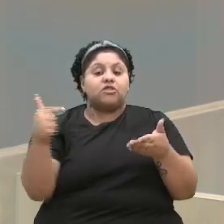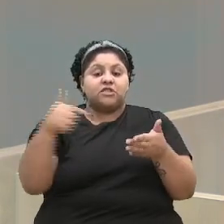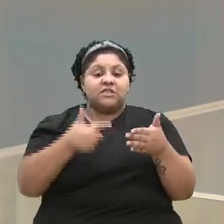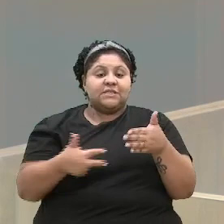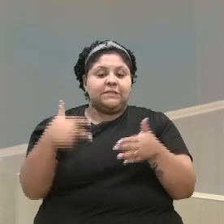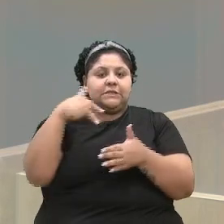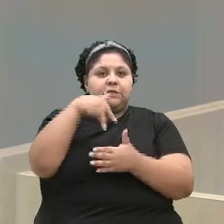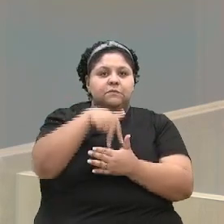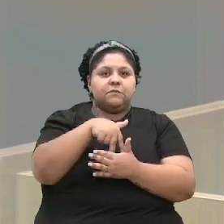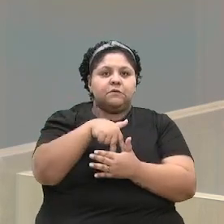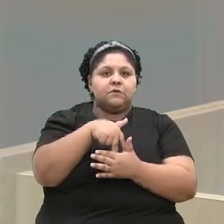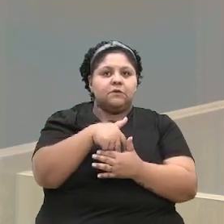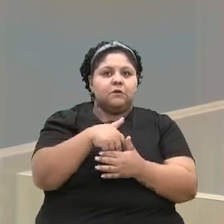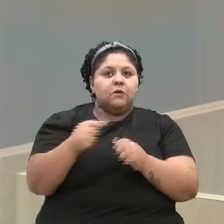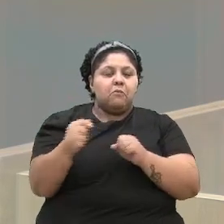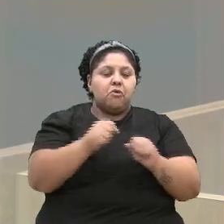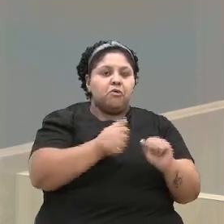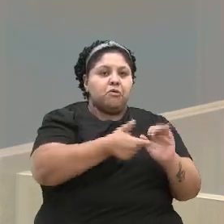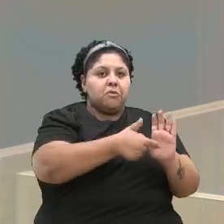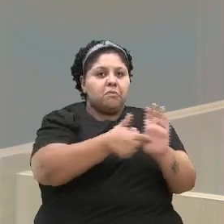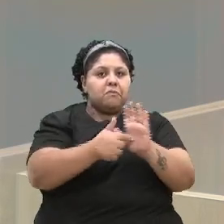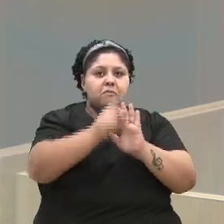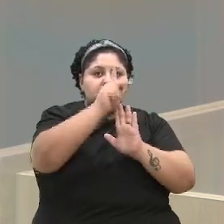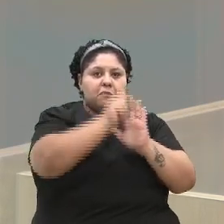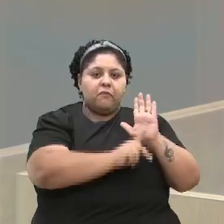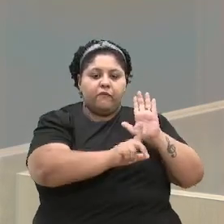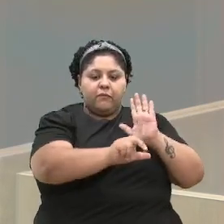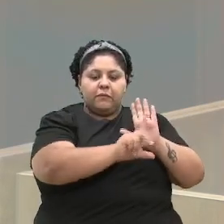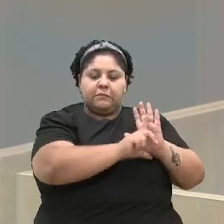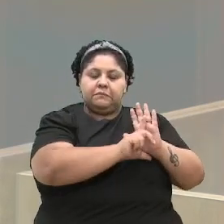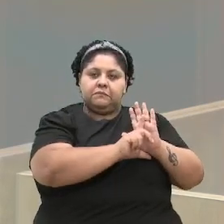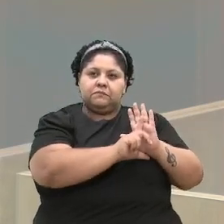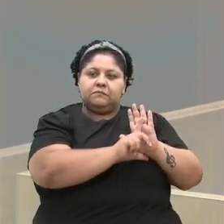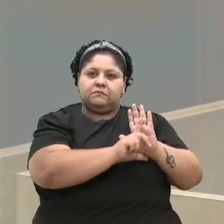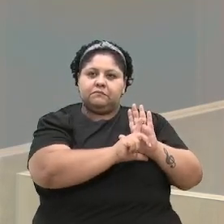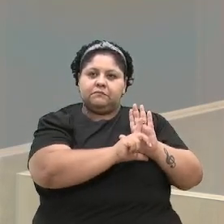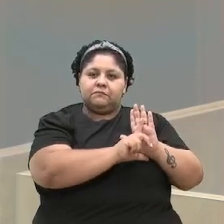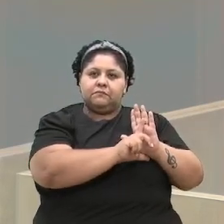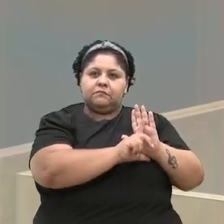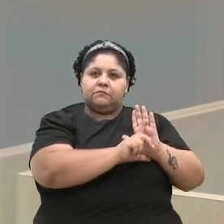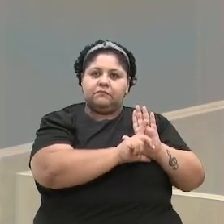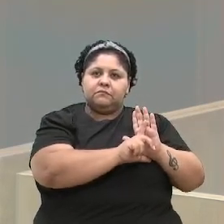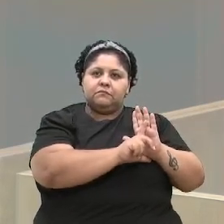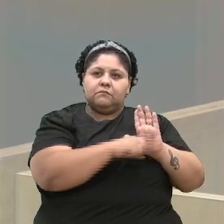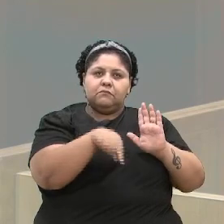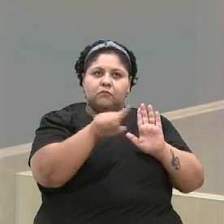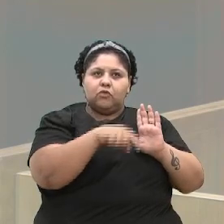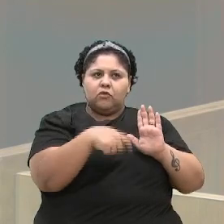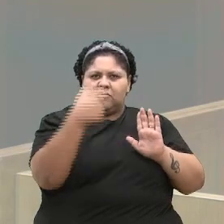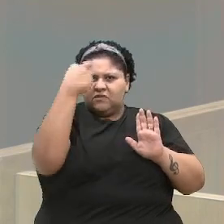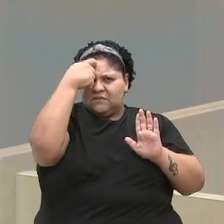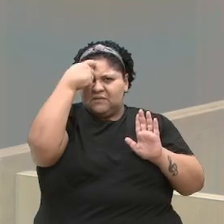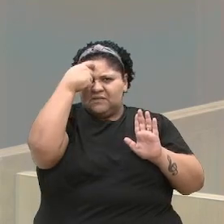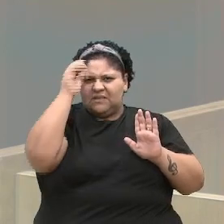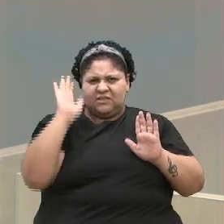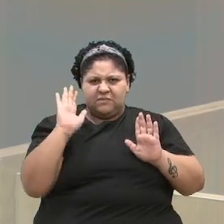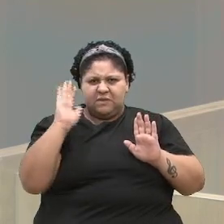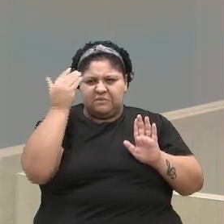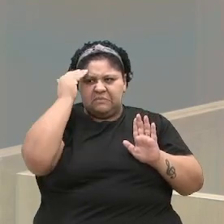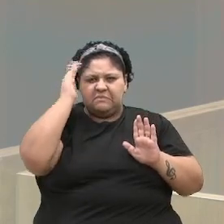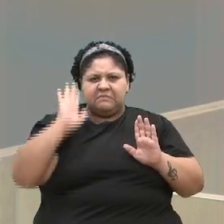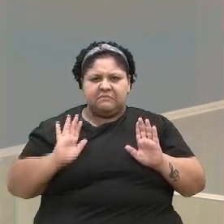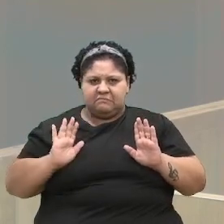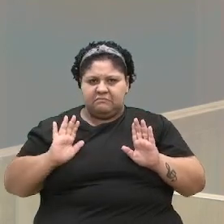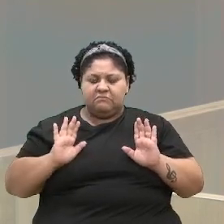tribuna para a gente poder apresentar um projeto de lei que, no nosso entendimento